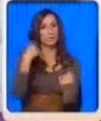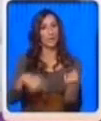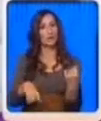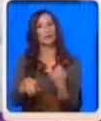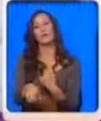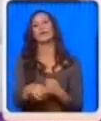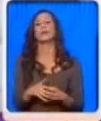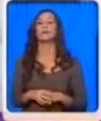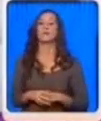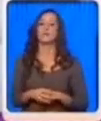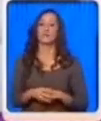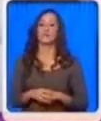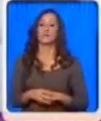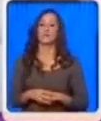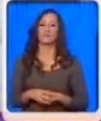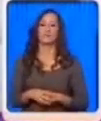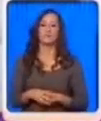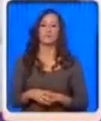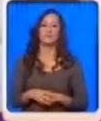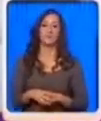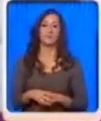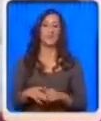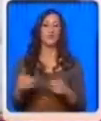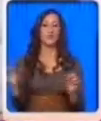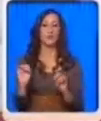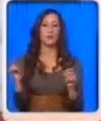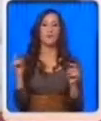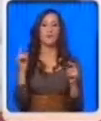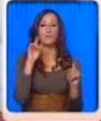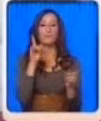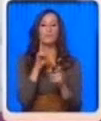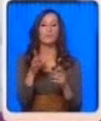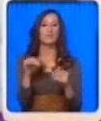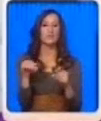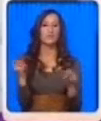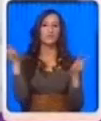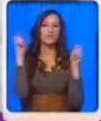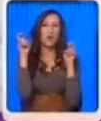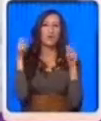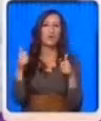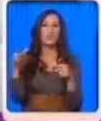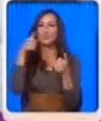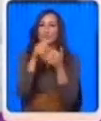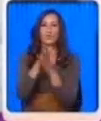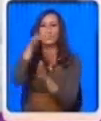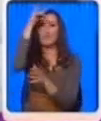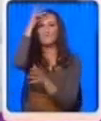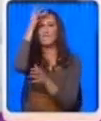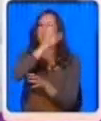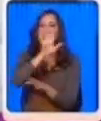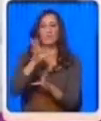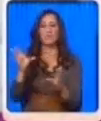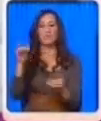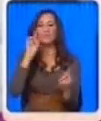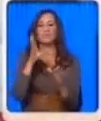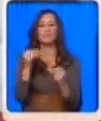os músicos. Mas é música orelhuda? Não há nenhuma música que não seja orelhuda. Isso é bom, isso é bom. Todas são